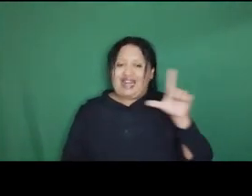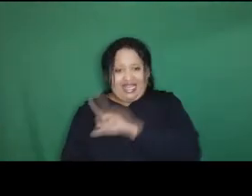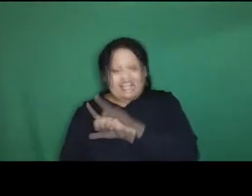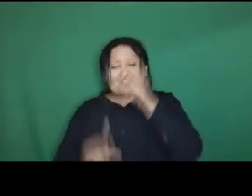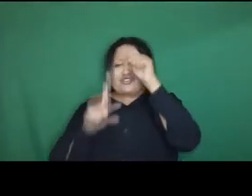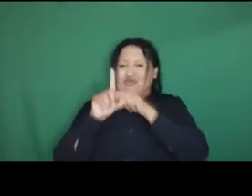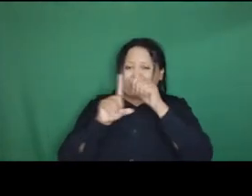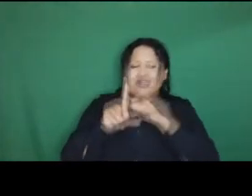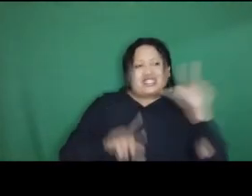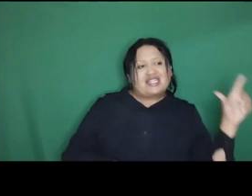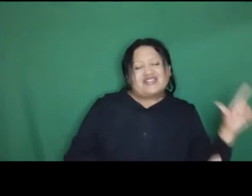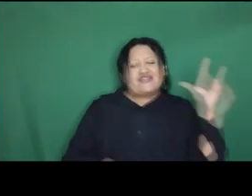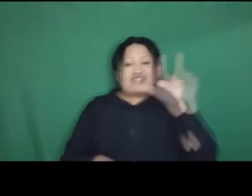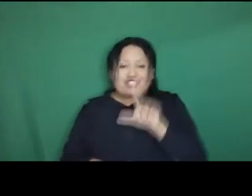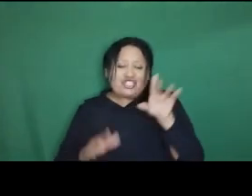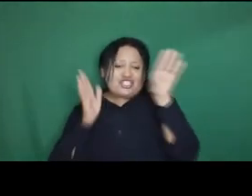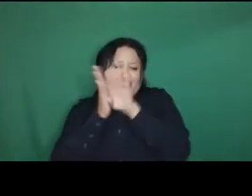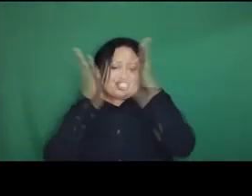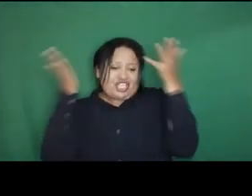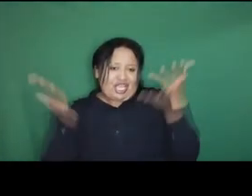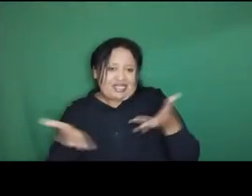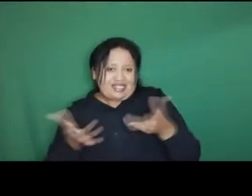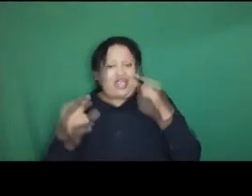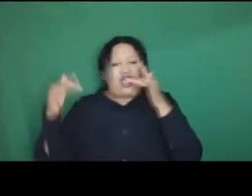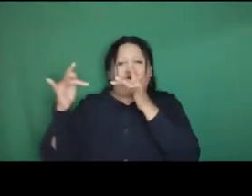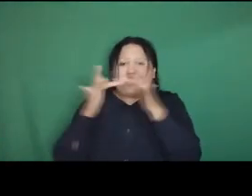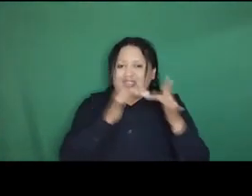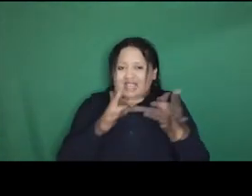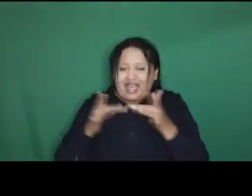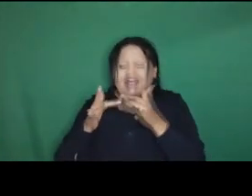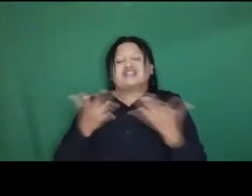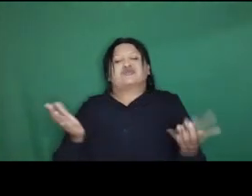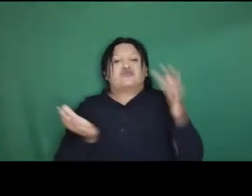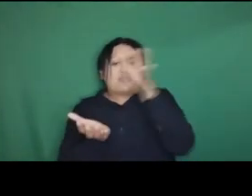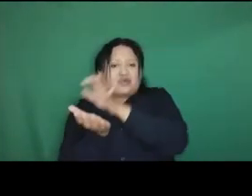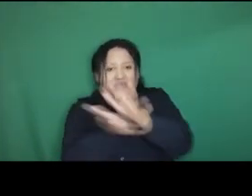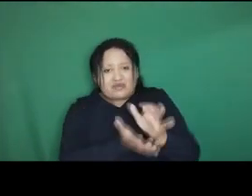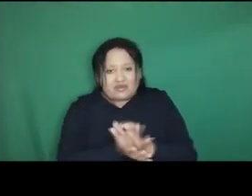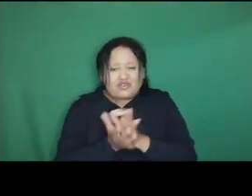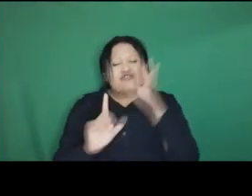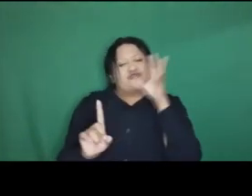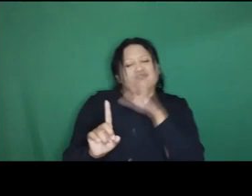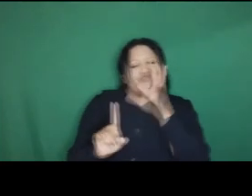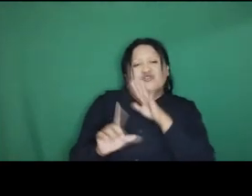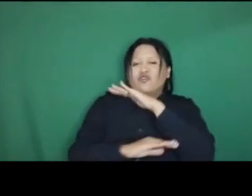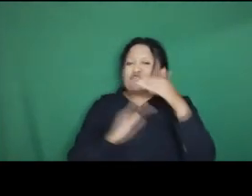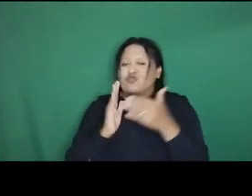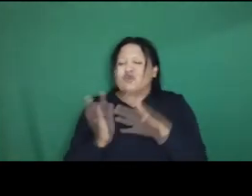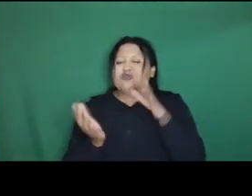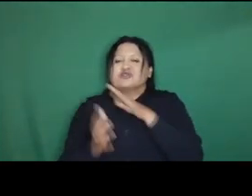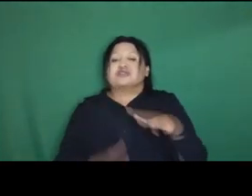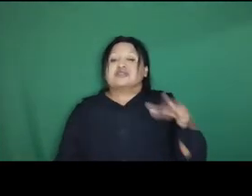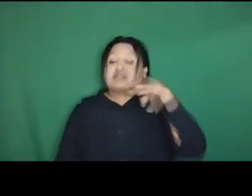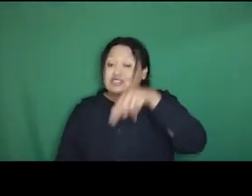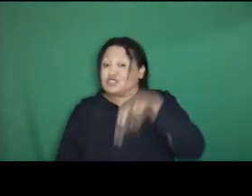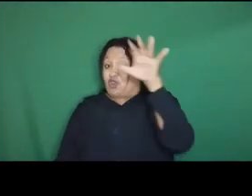vem né se deslocando de Leste e chegam né aí no contato com o continente que chegam a Pernambuco que influenciam aí todo nordeste brasileiro né